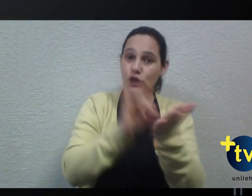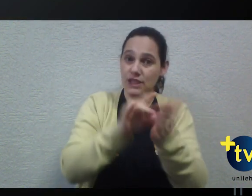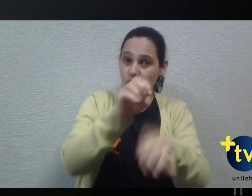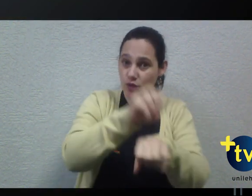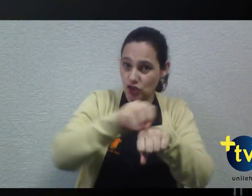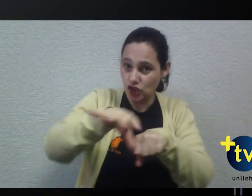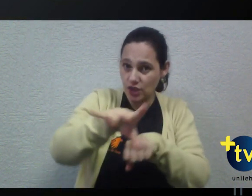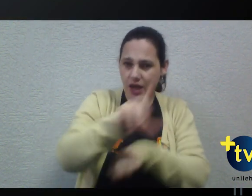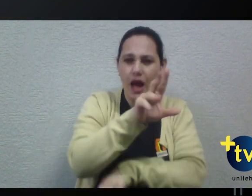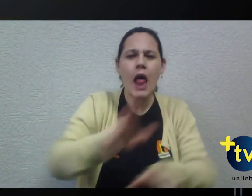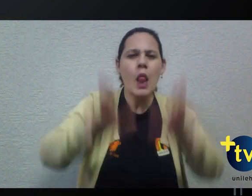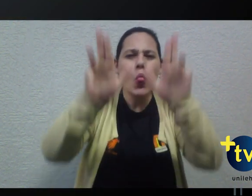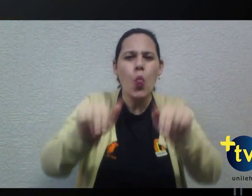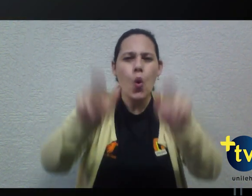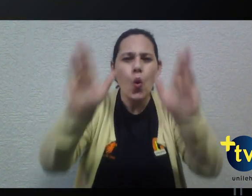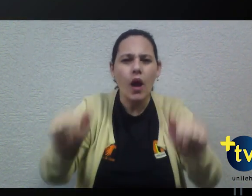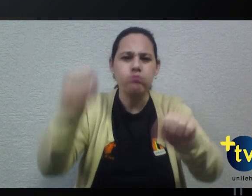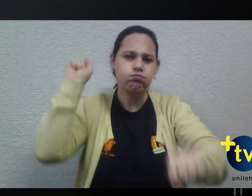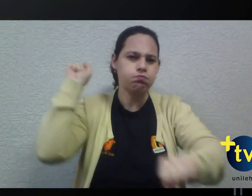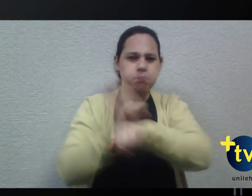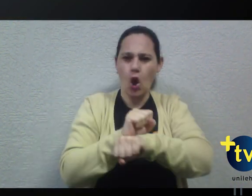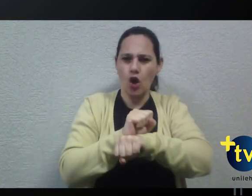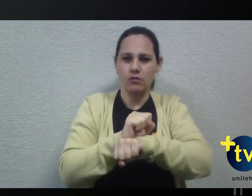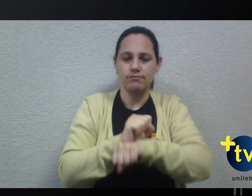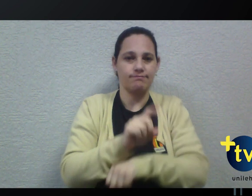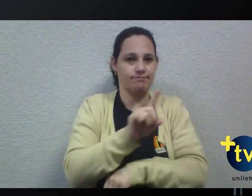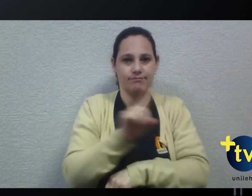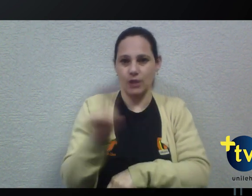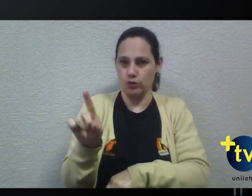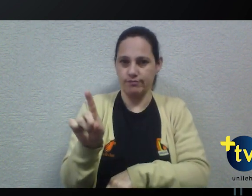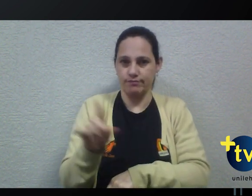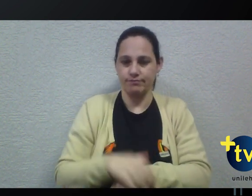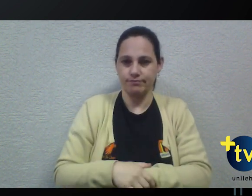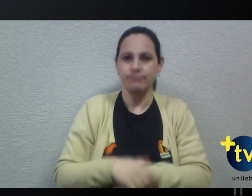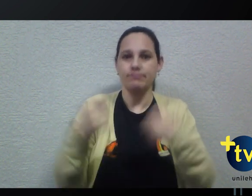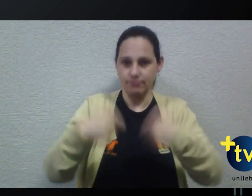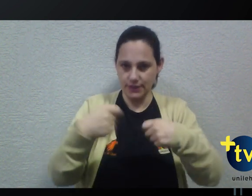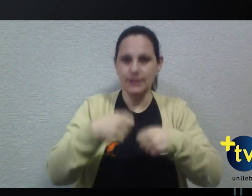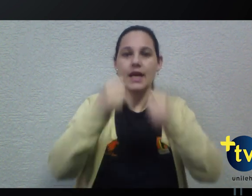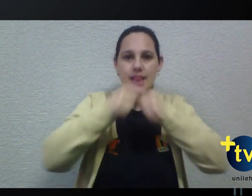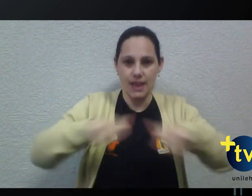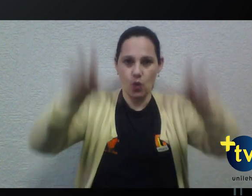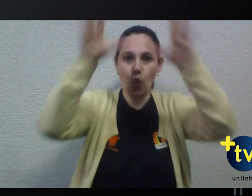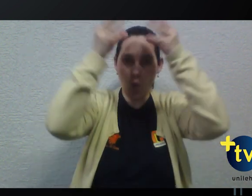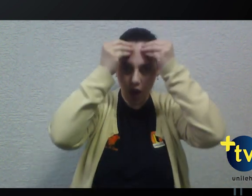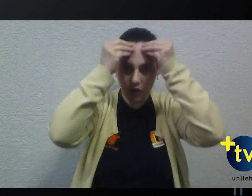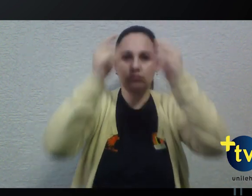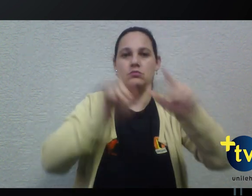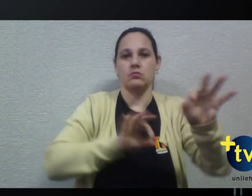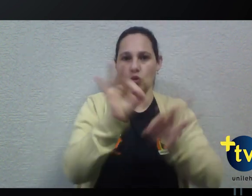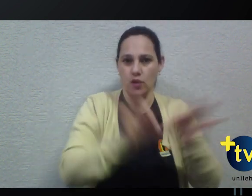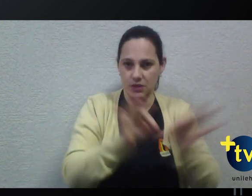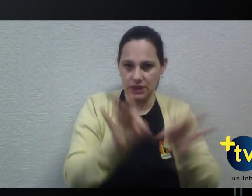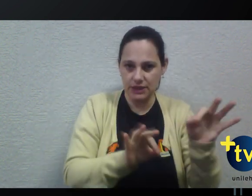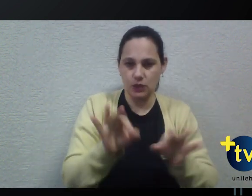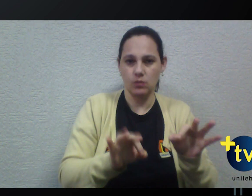Então, reforçando essas dicas, nunca fique estagnado por uma linguagem de programação. Se possível, domine o inglês. Não precisa ser